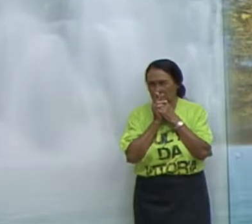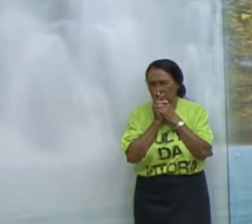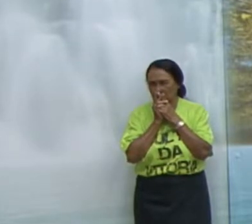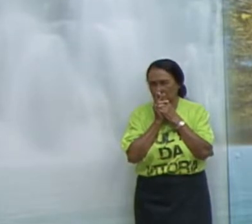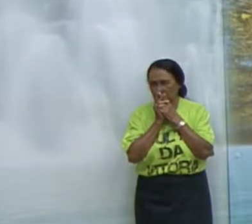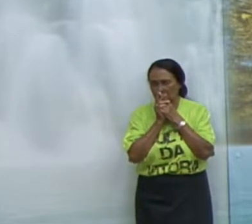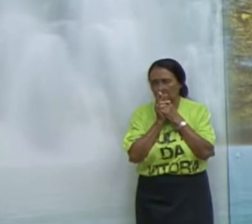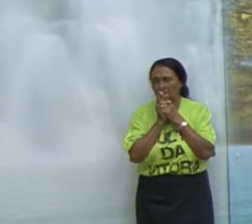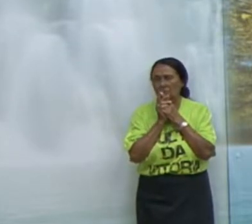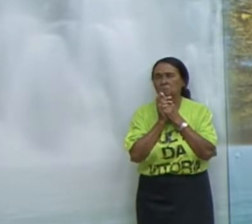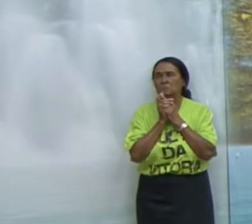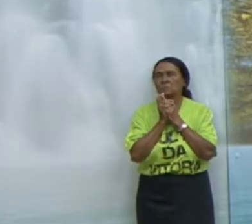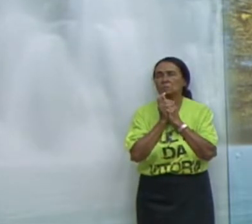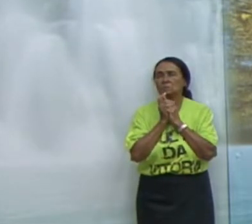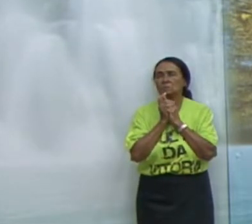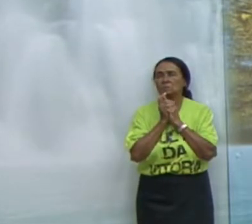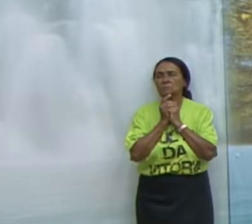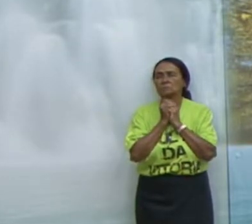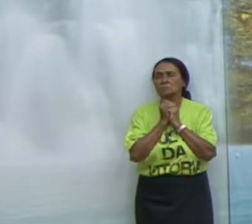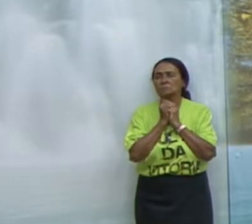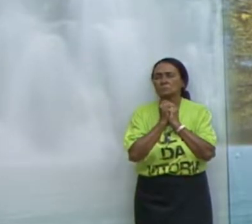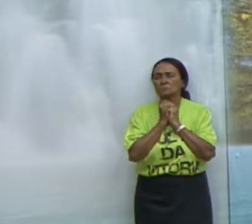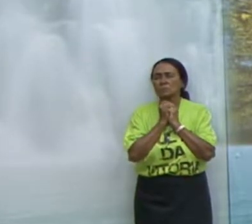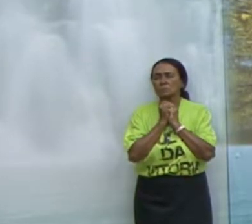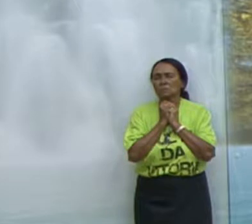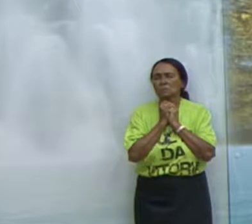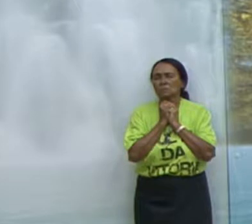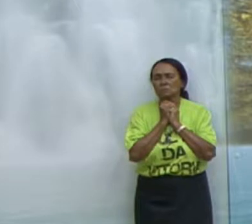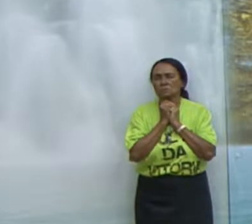A unção, pastor Luiz, faz a diferença.